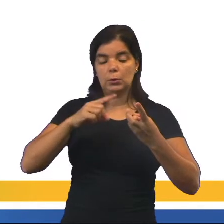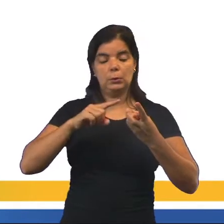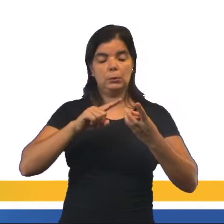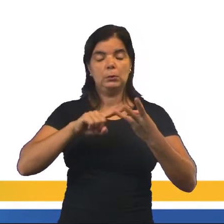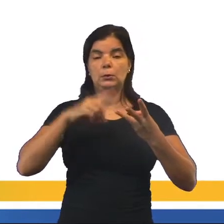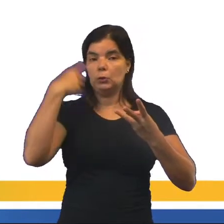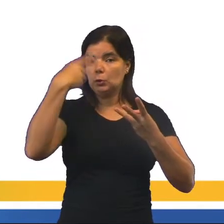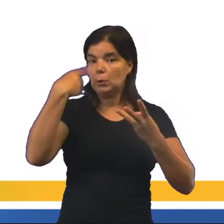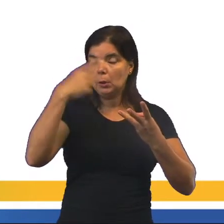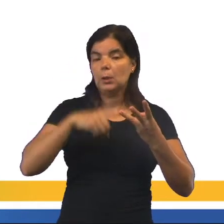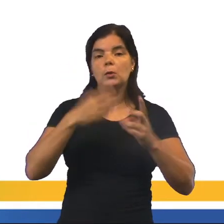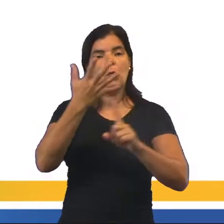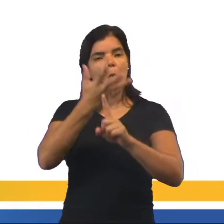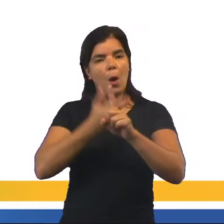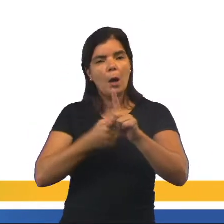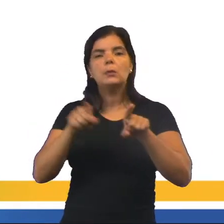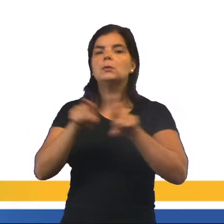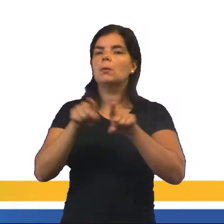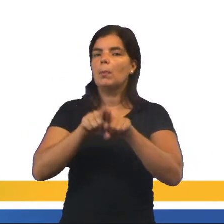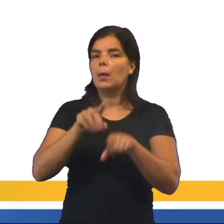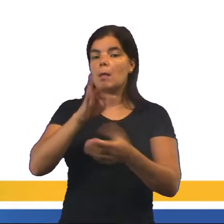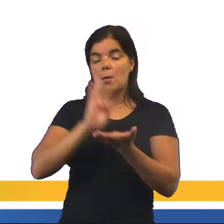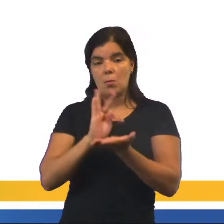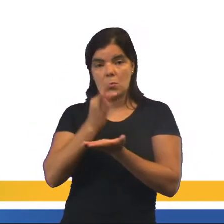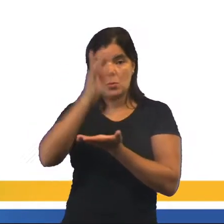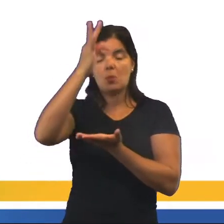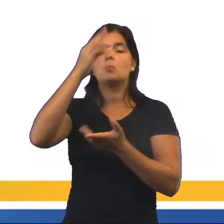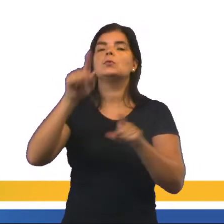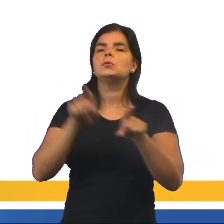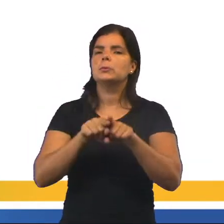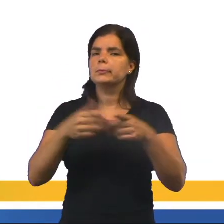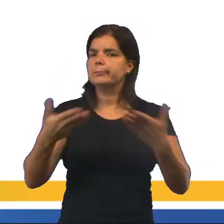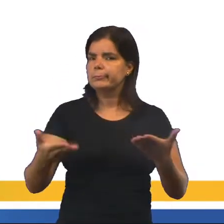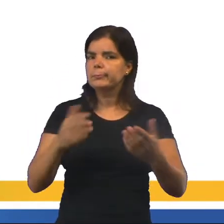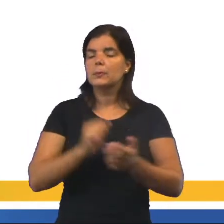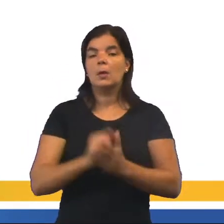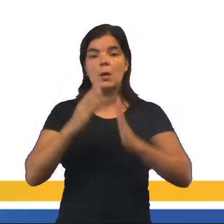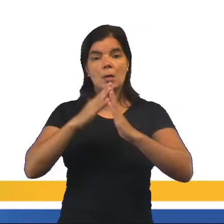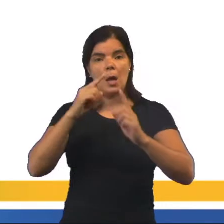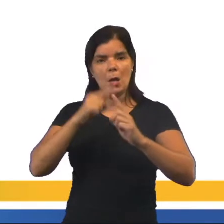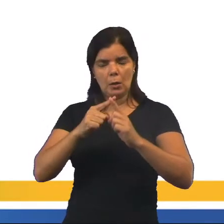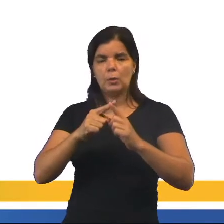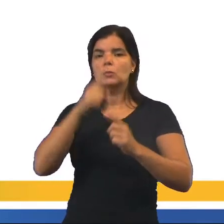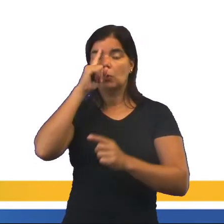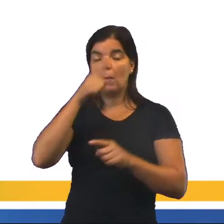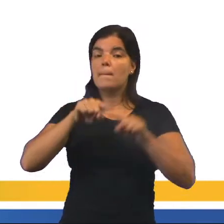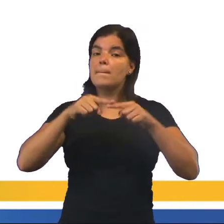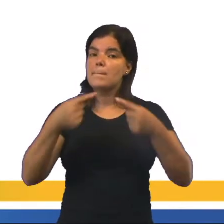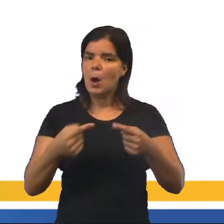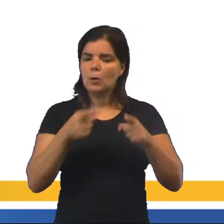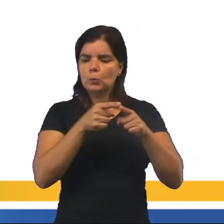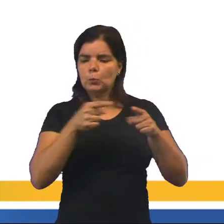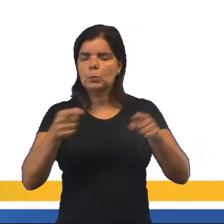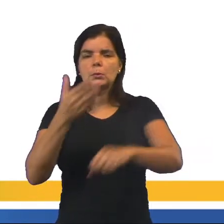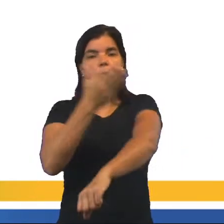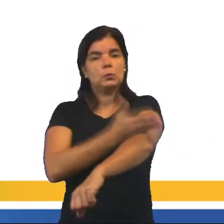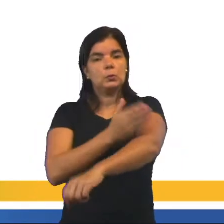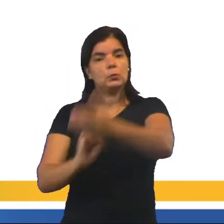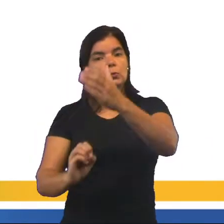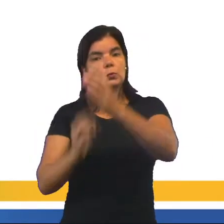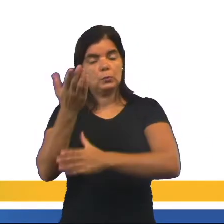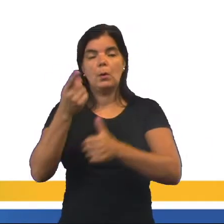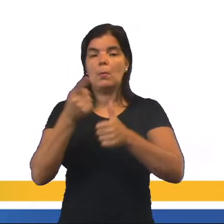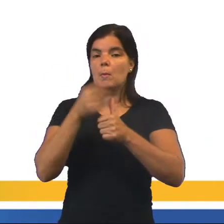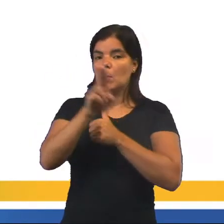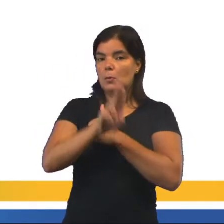arte e teologia. Claro que ainda era algo que a igreja dominava, mas foi durante a Idade Média que surgiram as